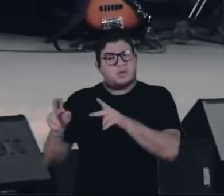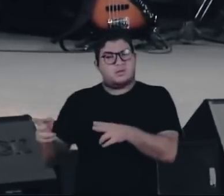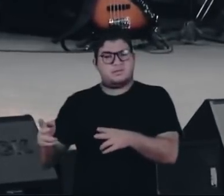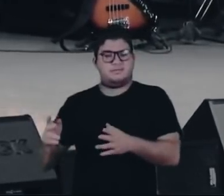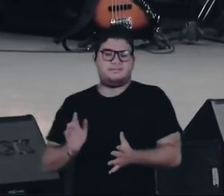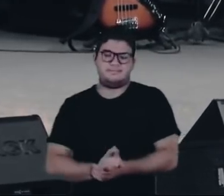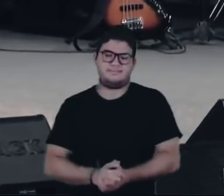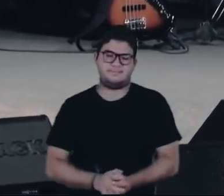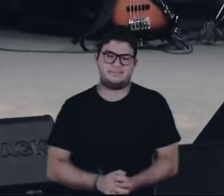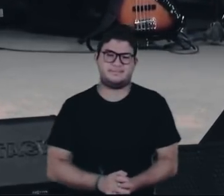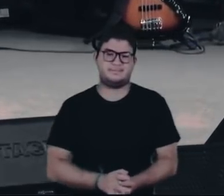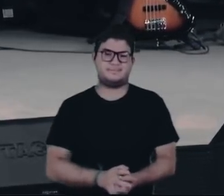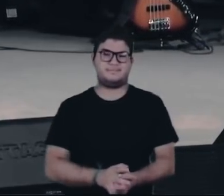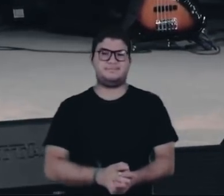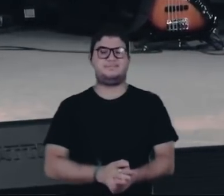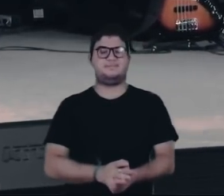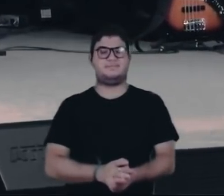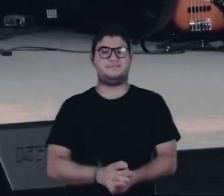Gente,